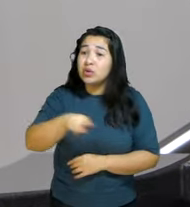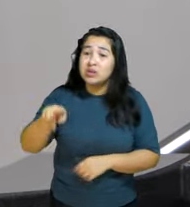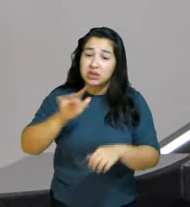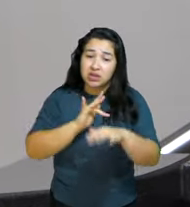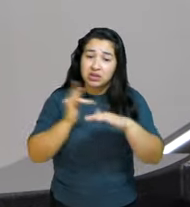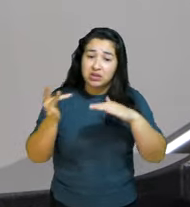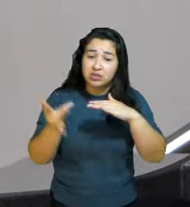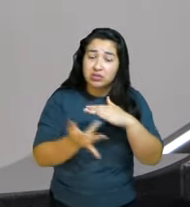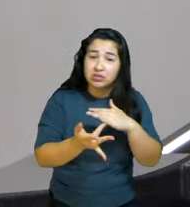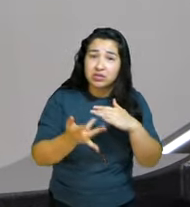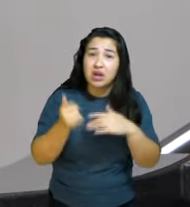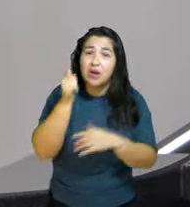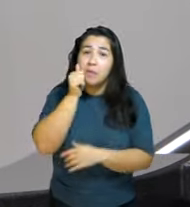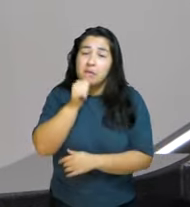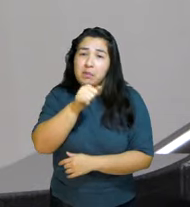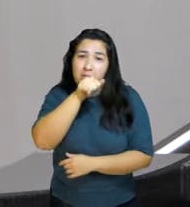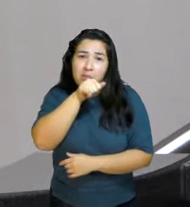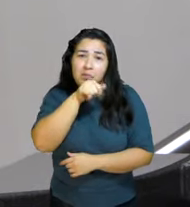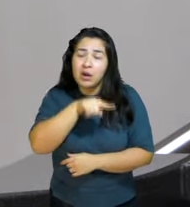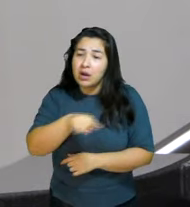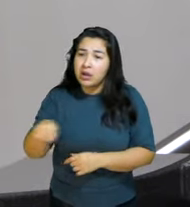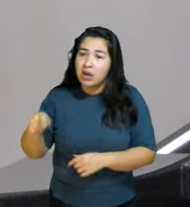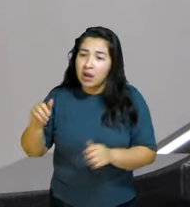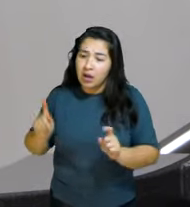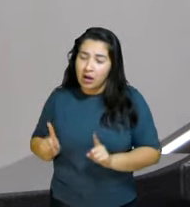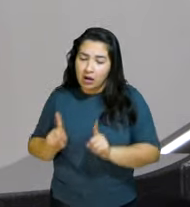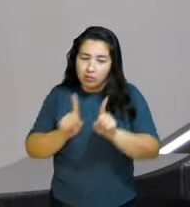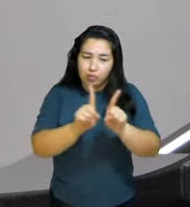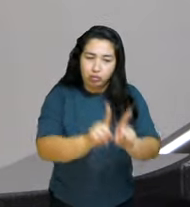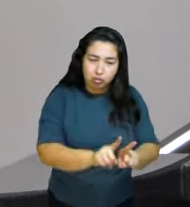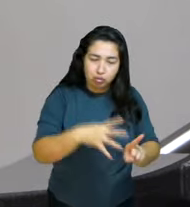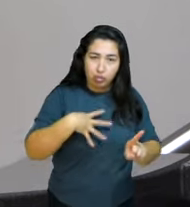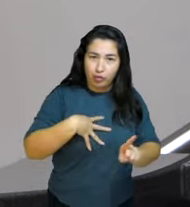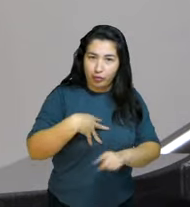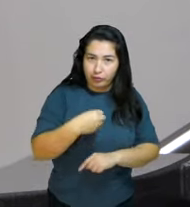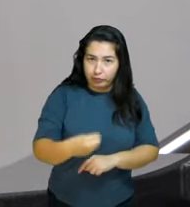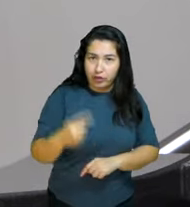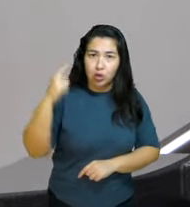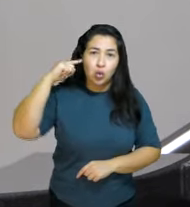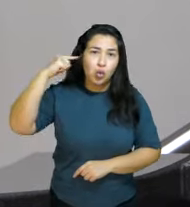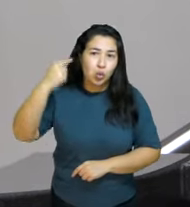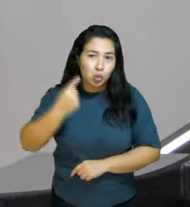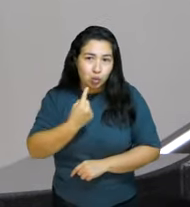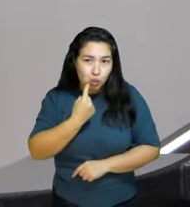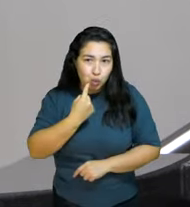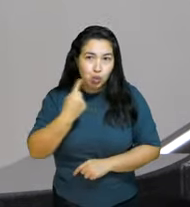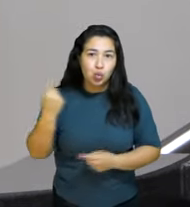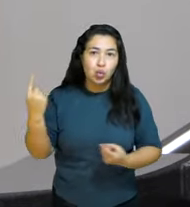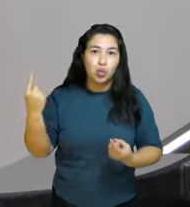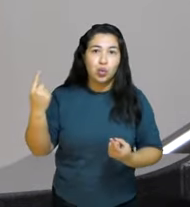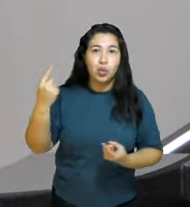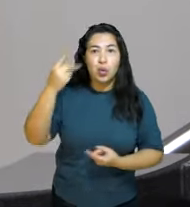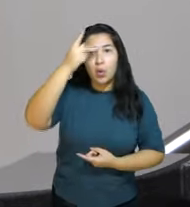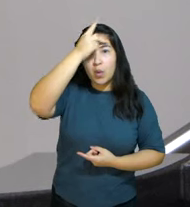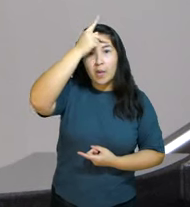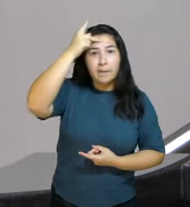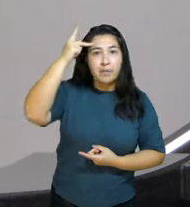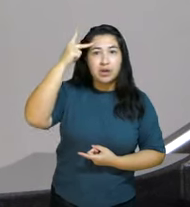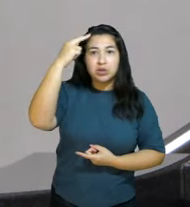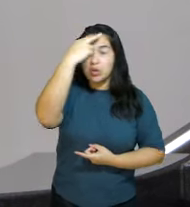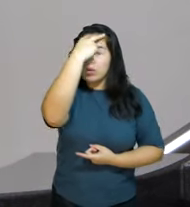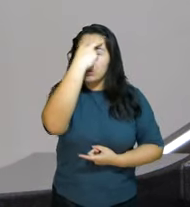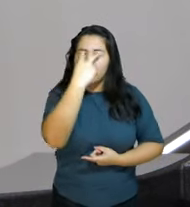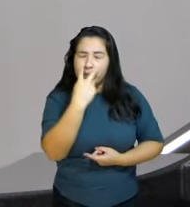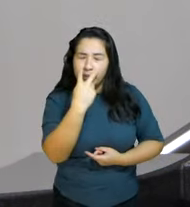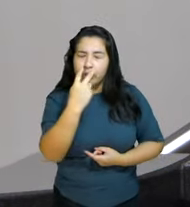sociais de mães que tiveram junto com seus filhos, surdos, pessoas com deficiências auditivas, visuais